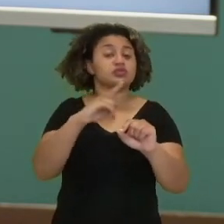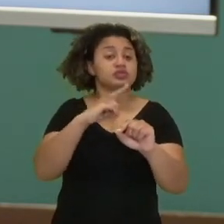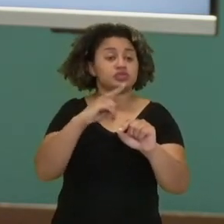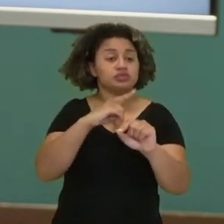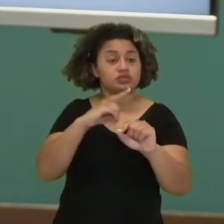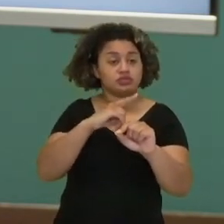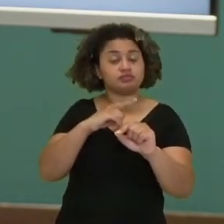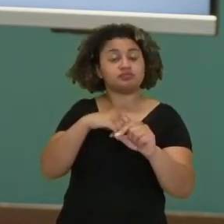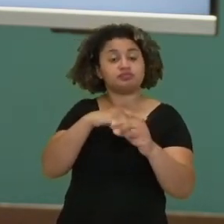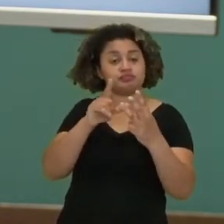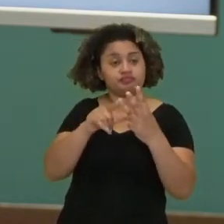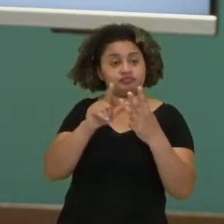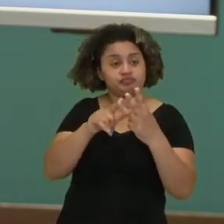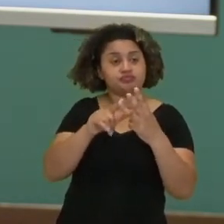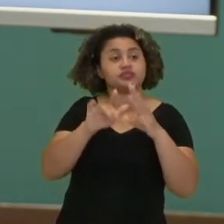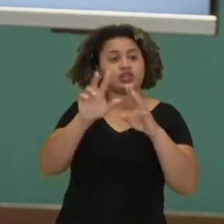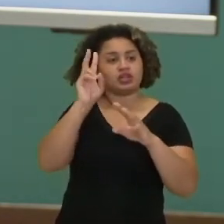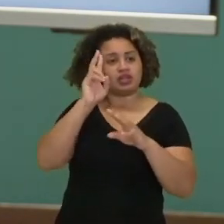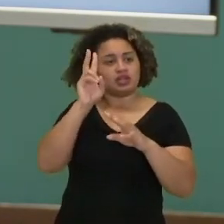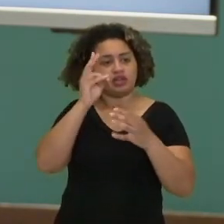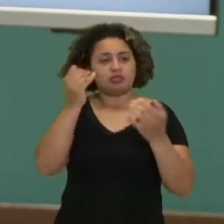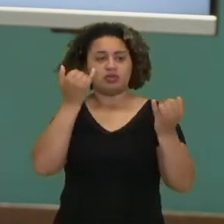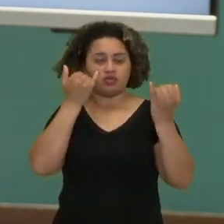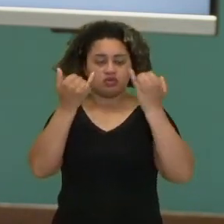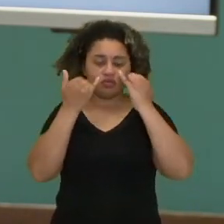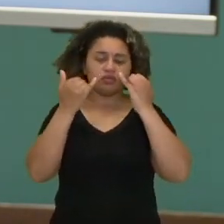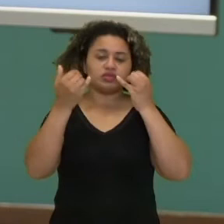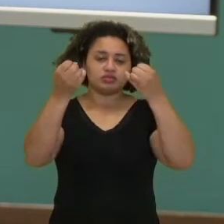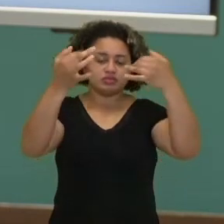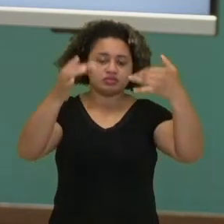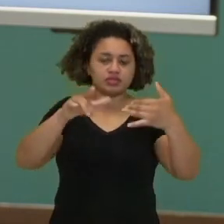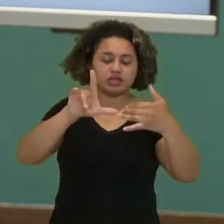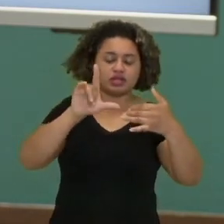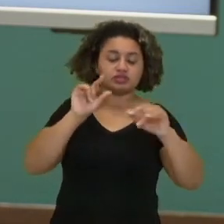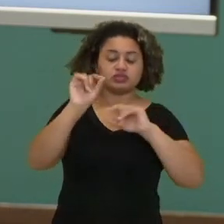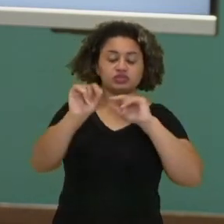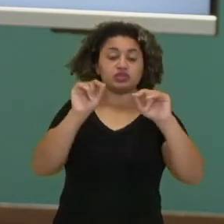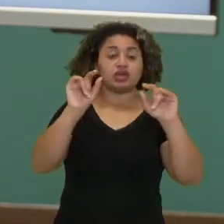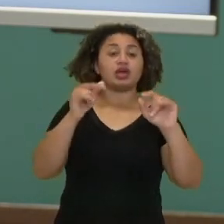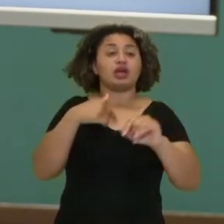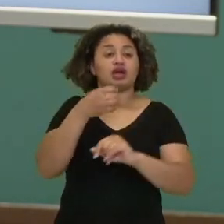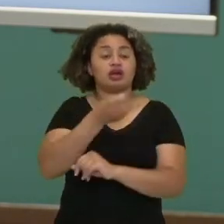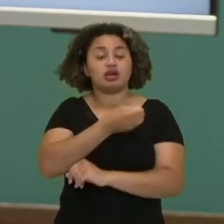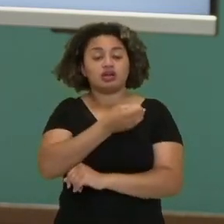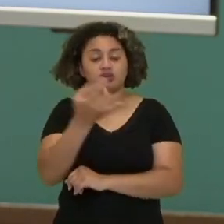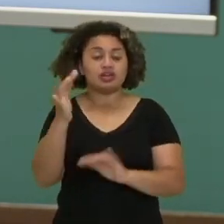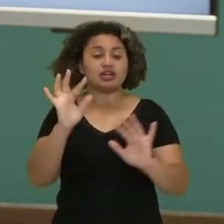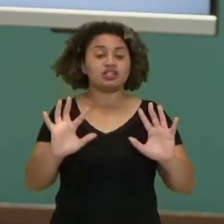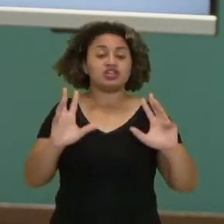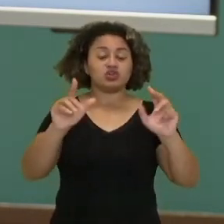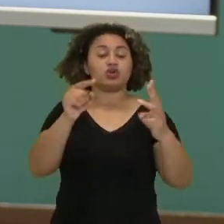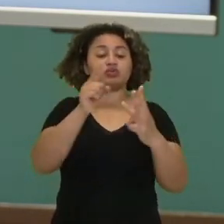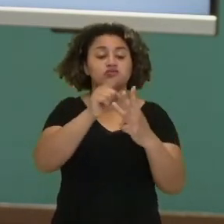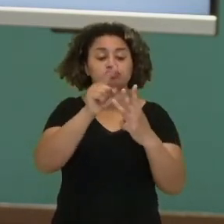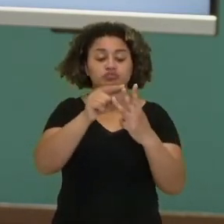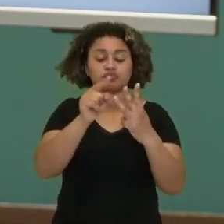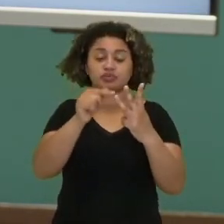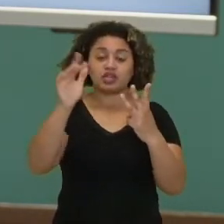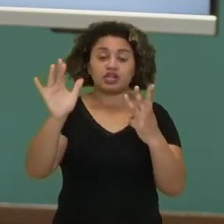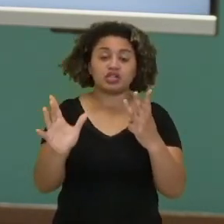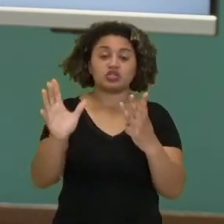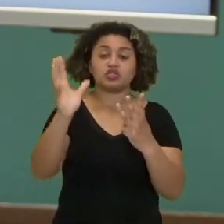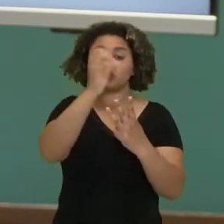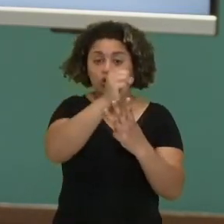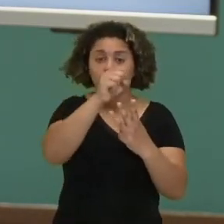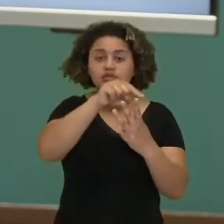por Luísa. Então lembra do que a professora falou anteriormente? A quantidade que todos jogaram, os 3